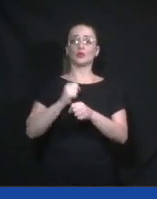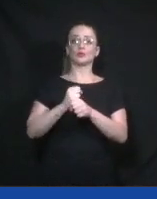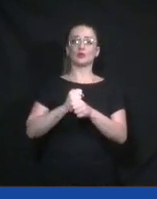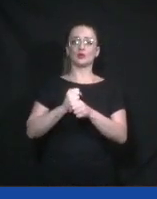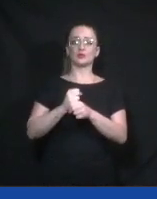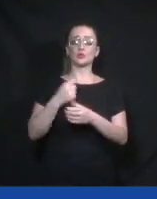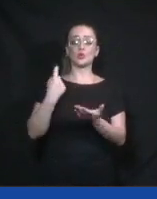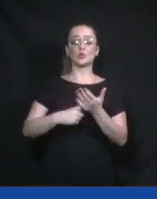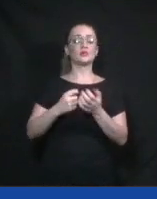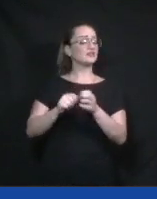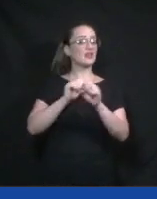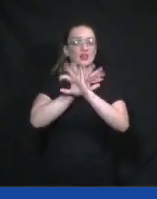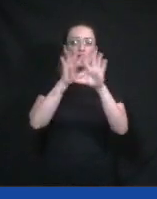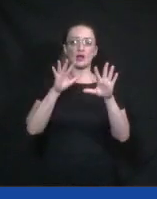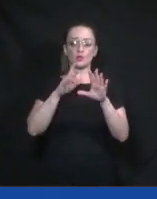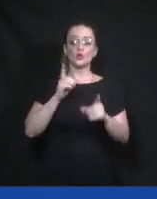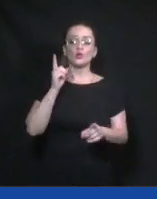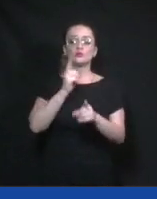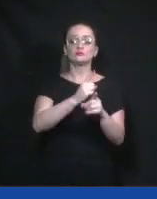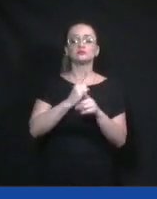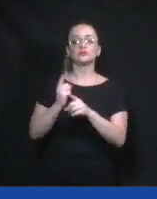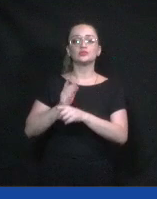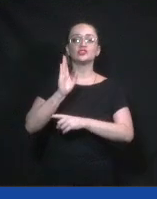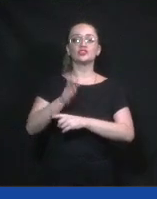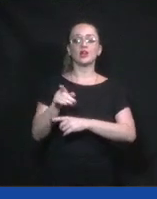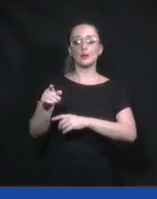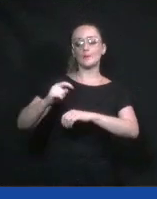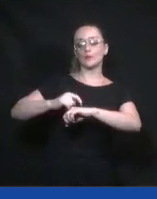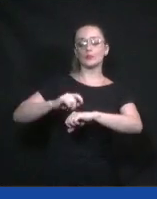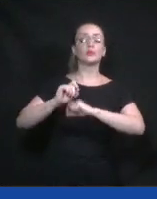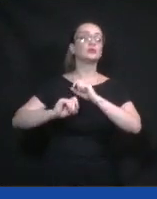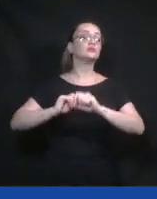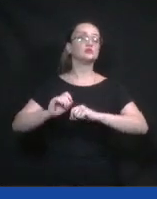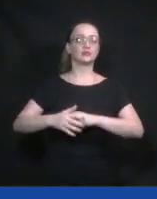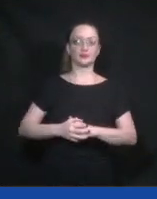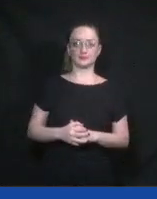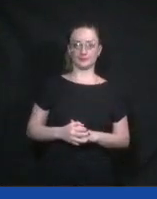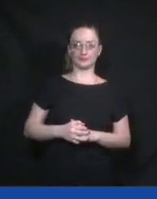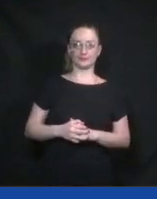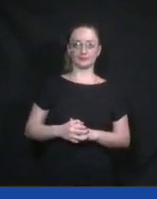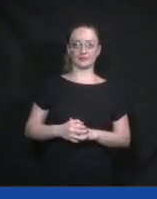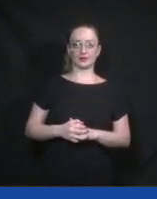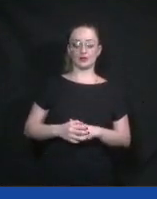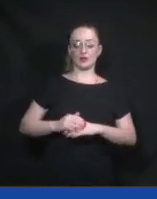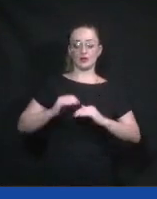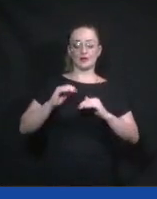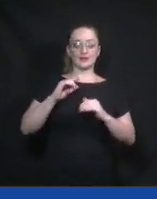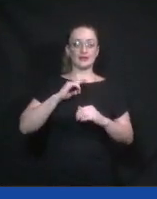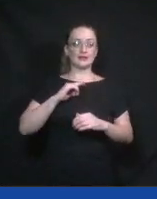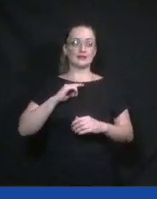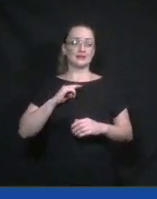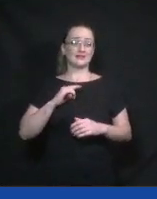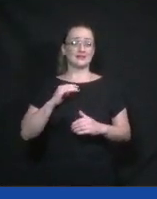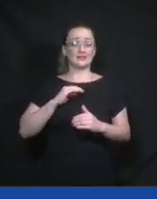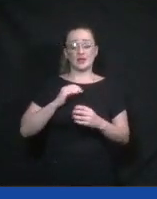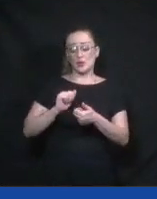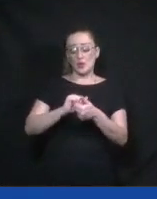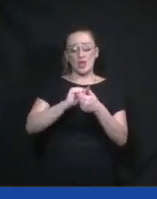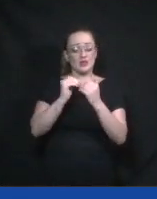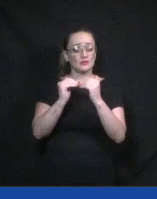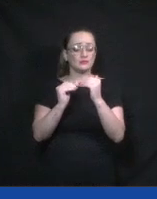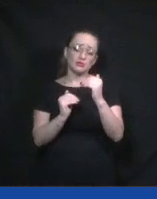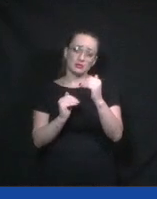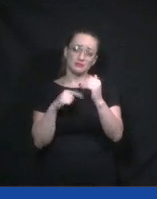muito claro diagnosticado Como já naquele naquele momento um baixo uma baixa qualidade